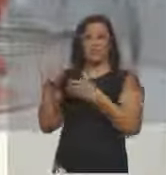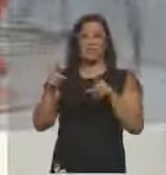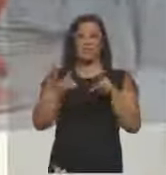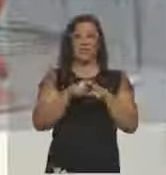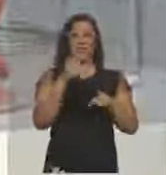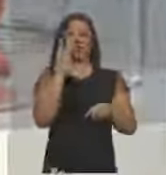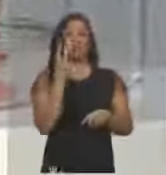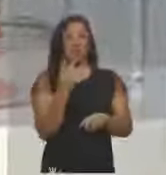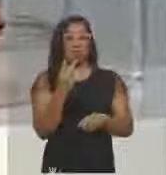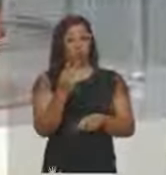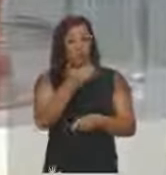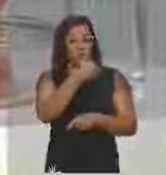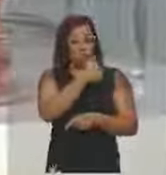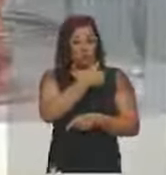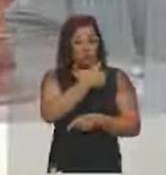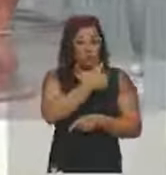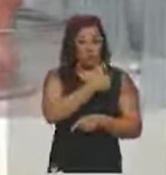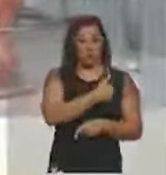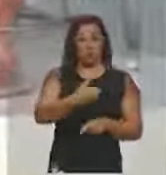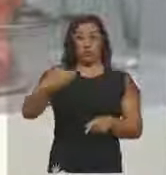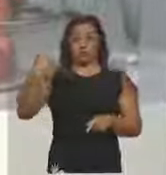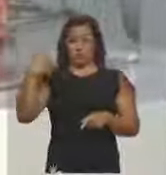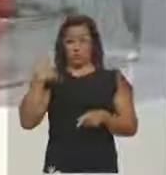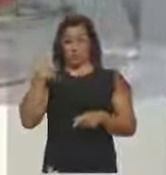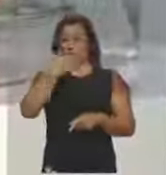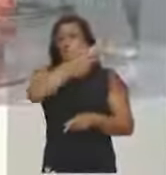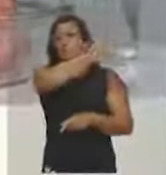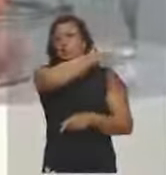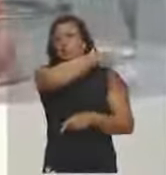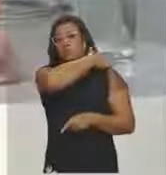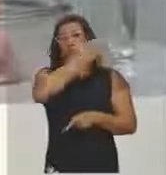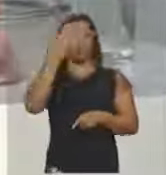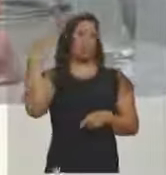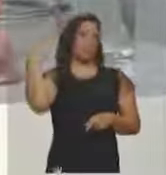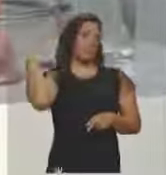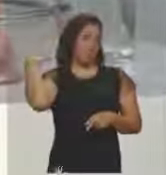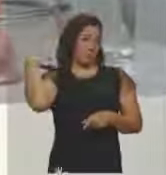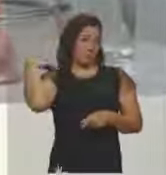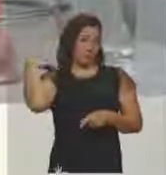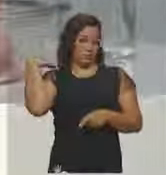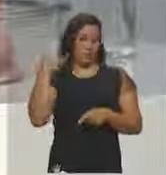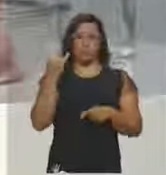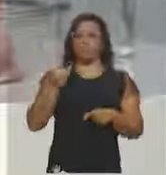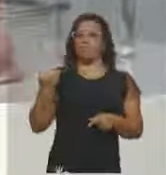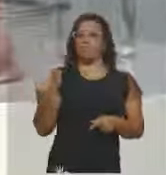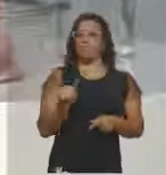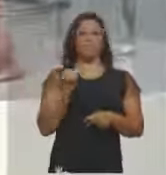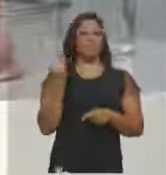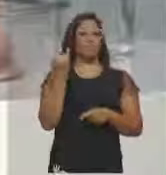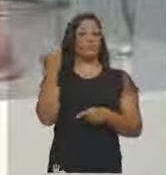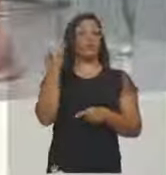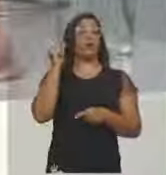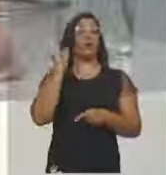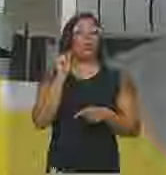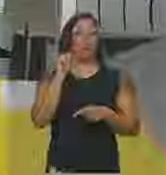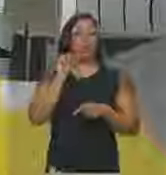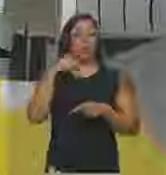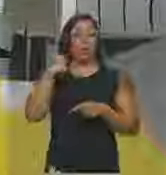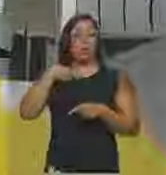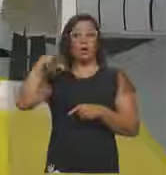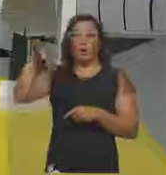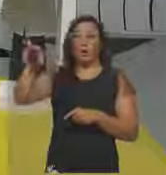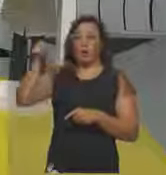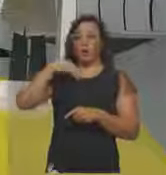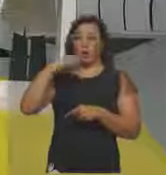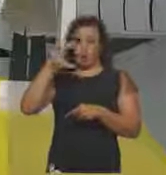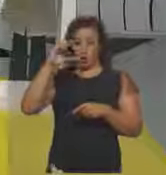2 pulmões, lado direito e esquerdo. E esses pulmões, eles são importantes aí para fazer a troca gasosa.